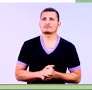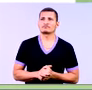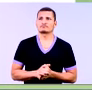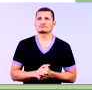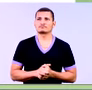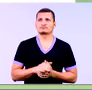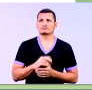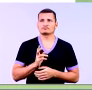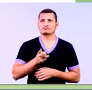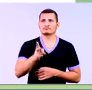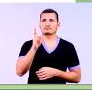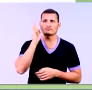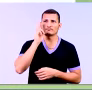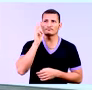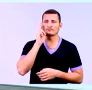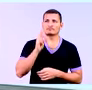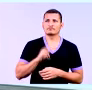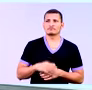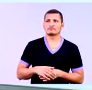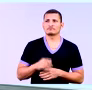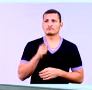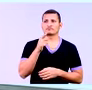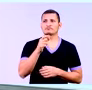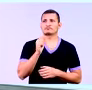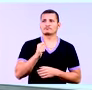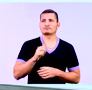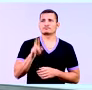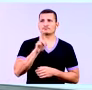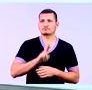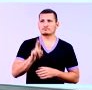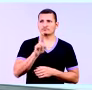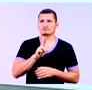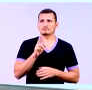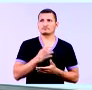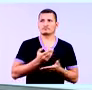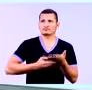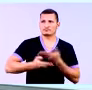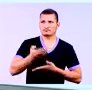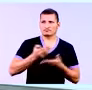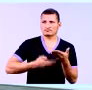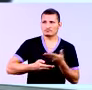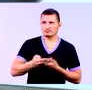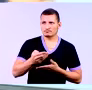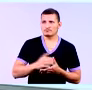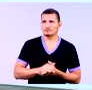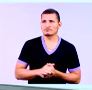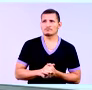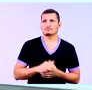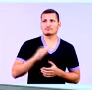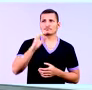Sempre lembrando que você pode utilizar a interação durante as nossas aulas, né, por meio do chat, enviar